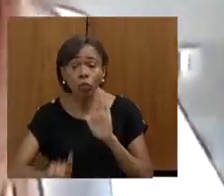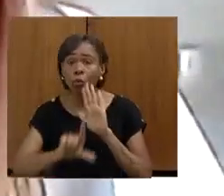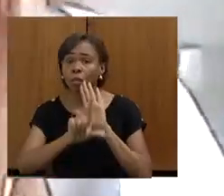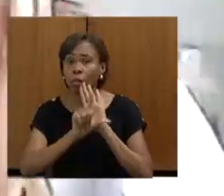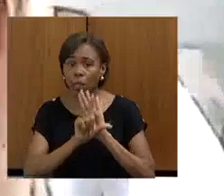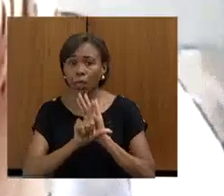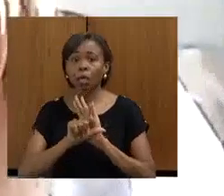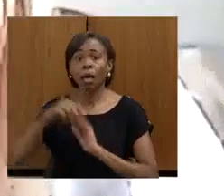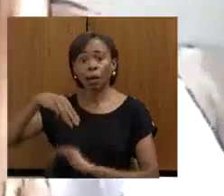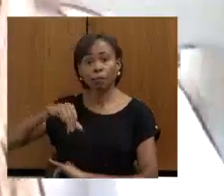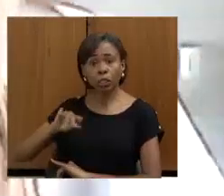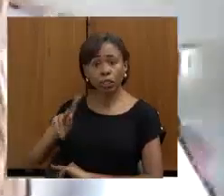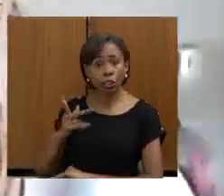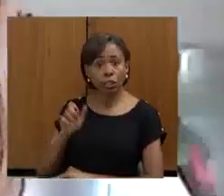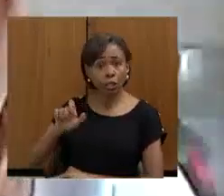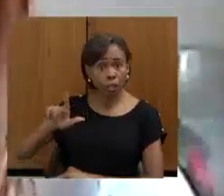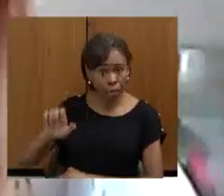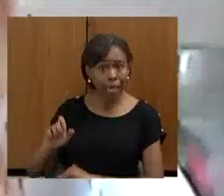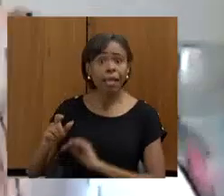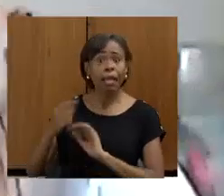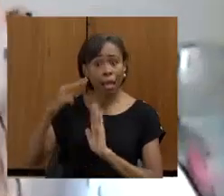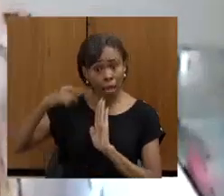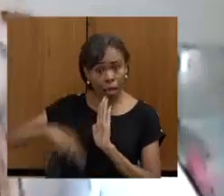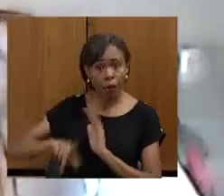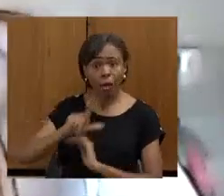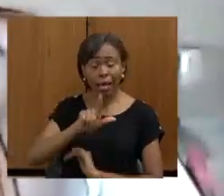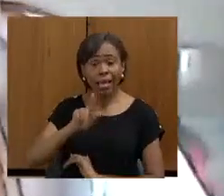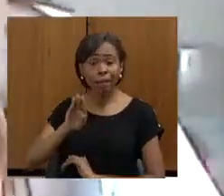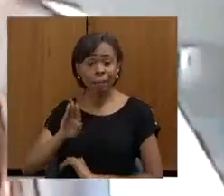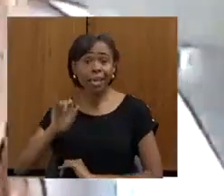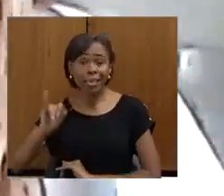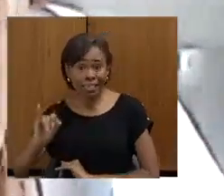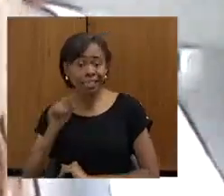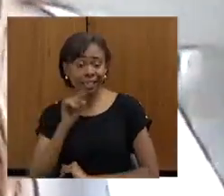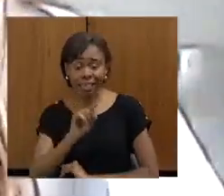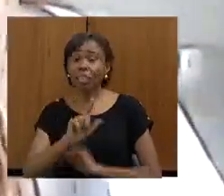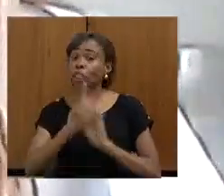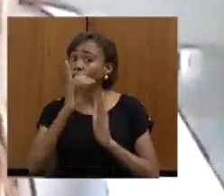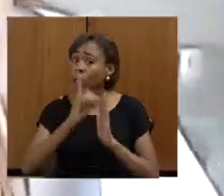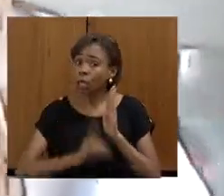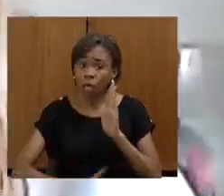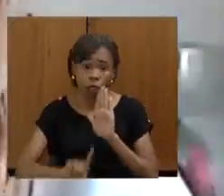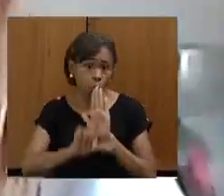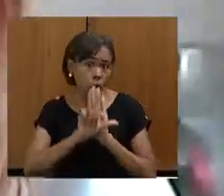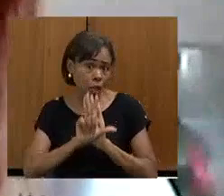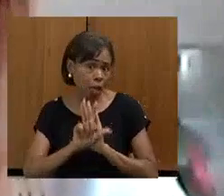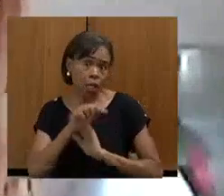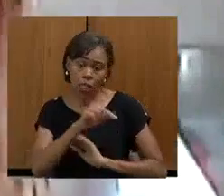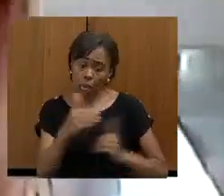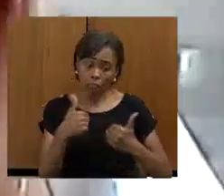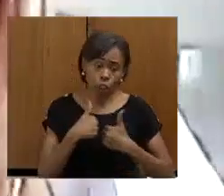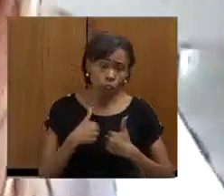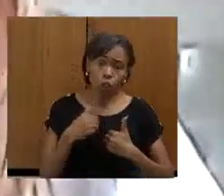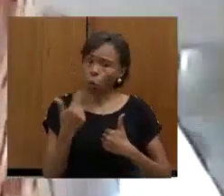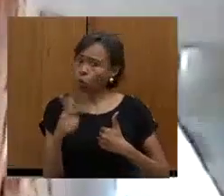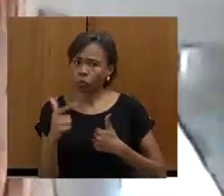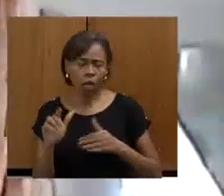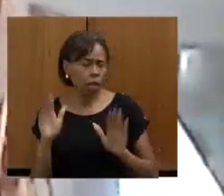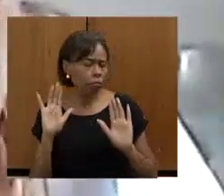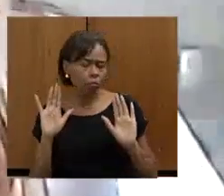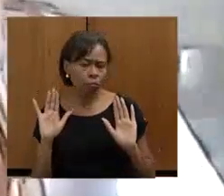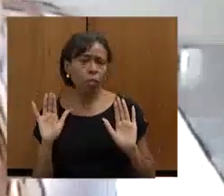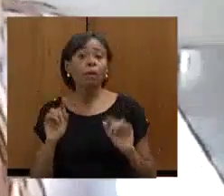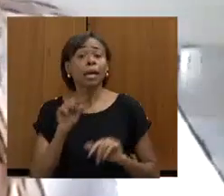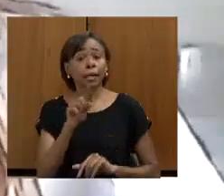A Michelle ele leu aí pra vocês, a LBI, ele tem direitos garantidos por lei, independente de ter autismo ou não. E